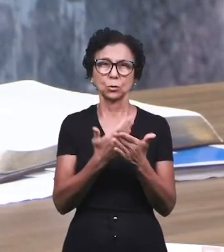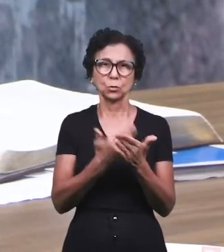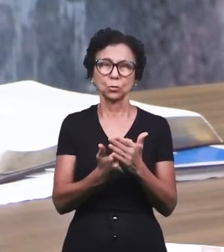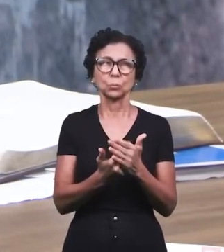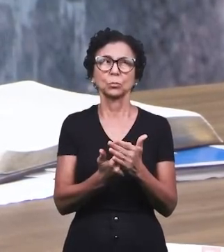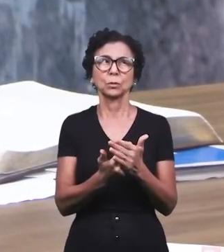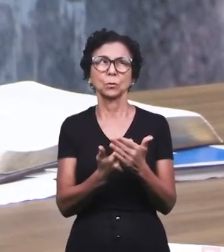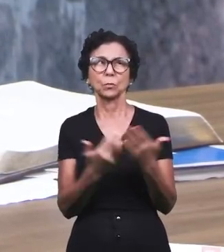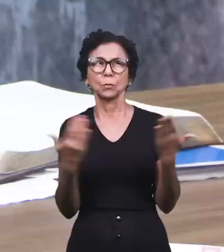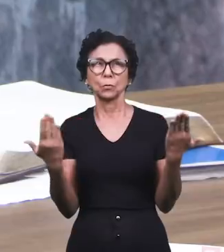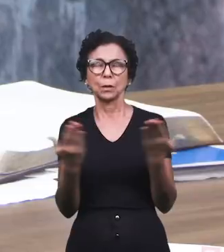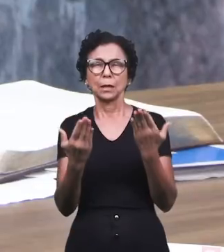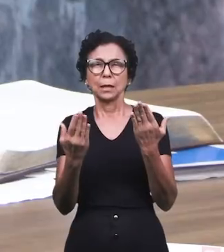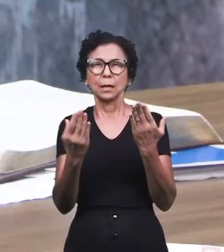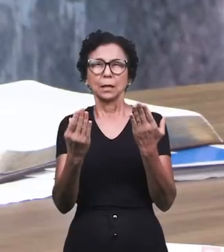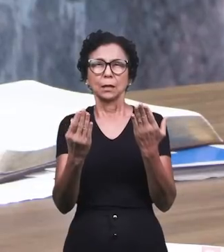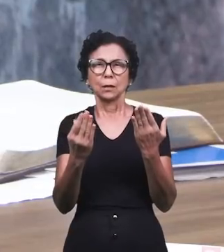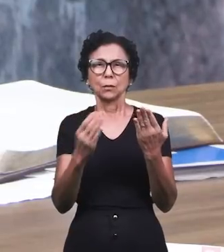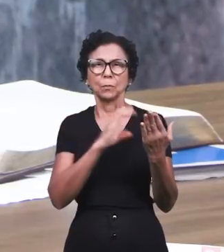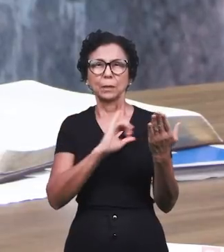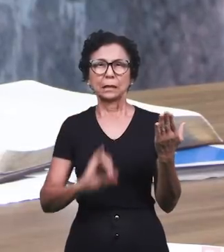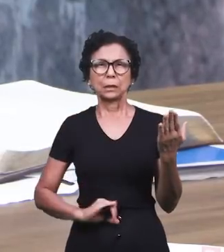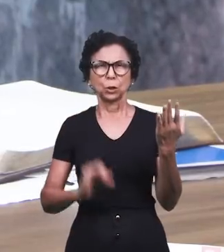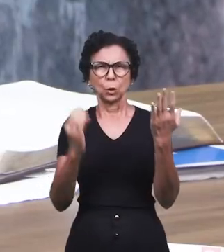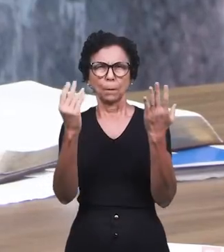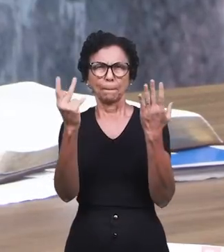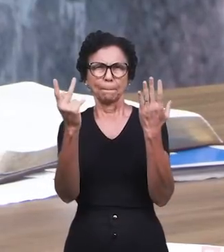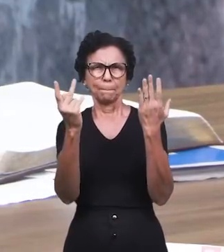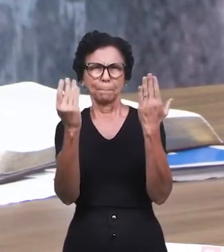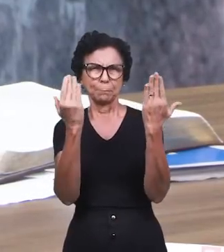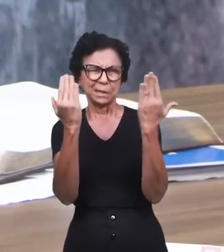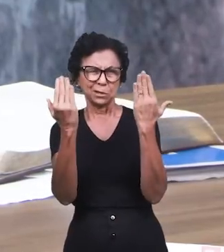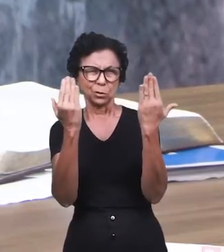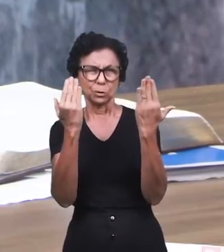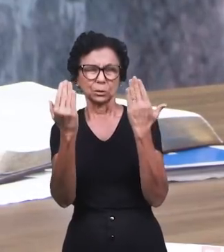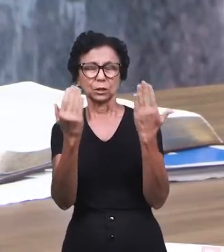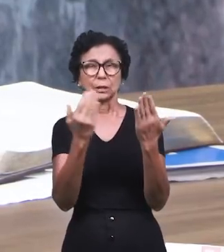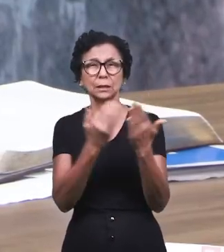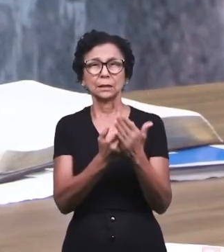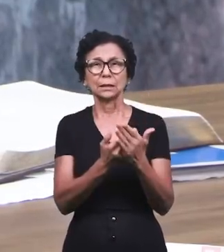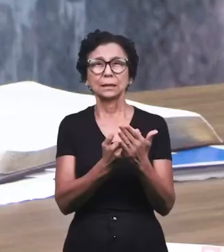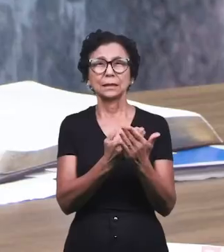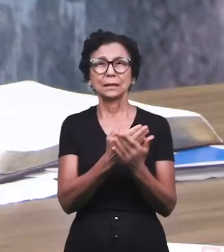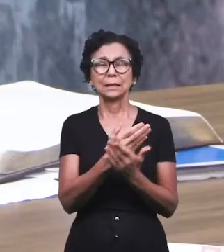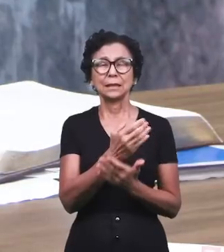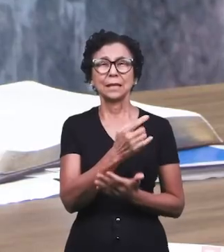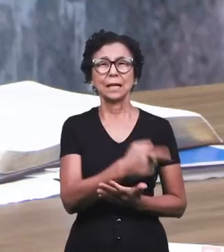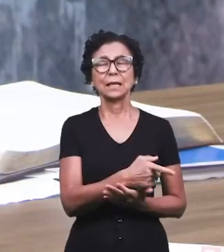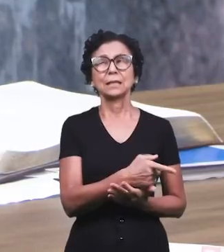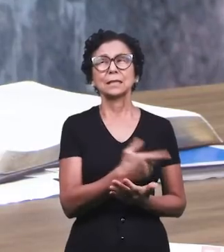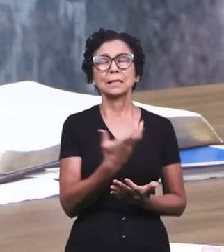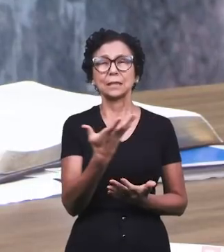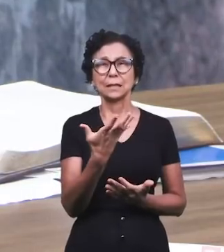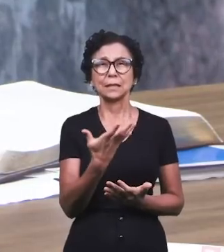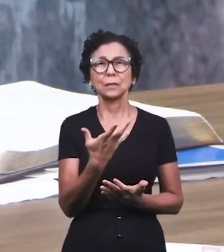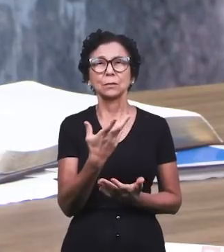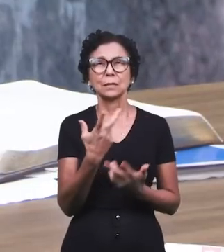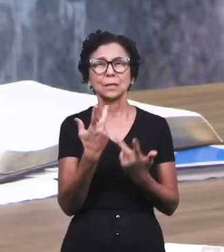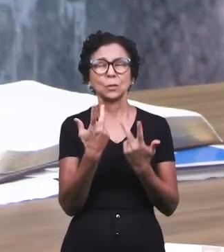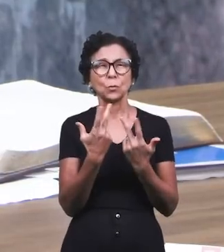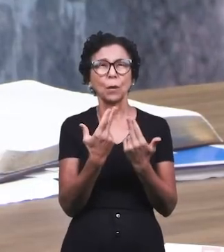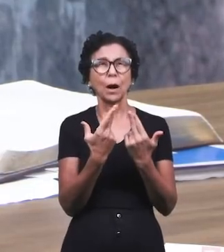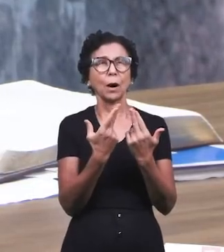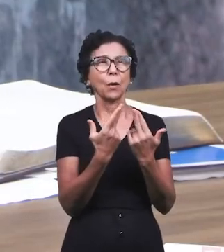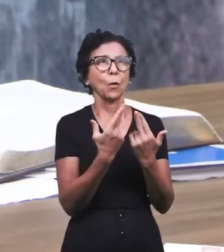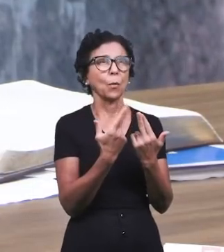dos imperadores, que essa questão deles serem tratados como deuses parece que mexia com a mente